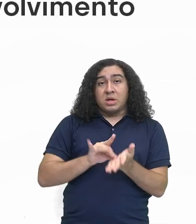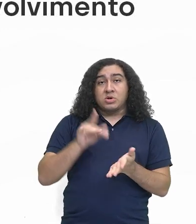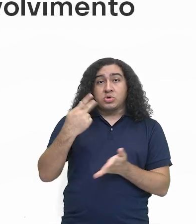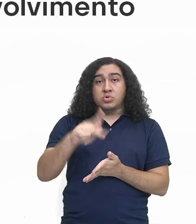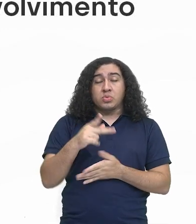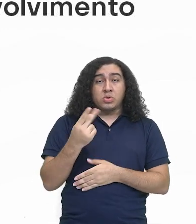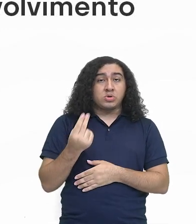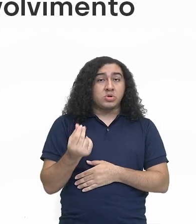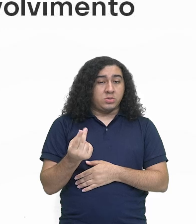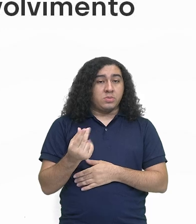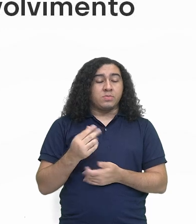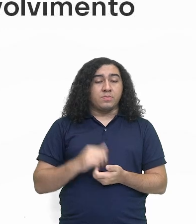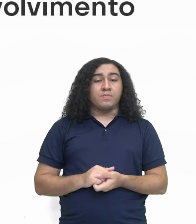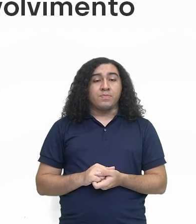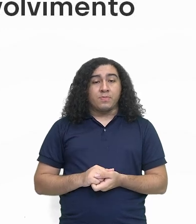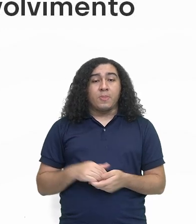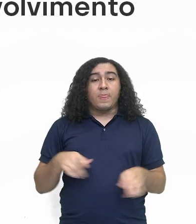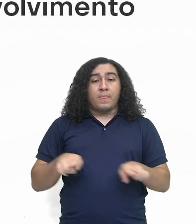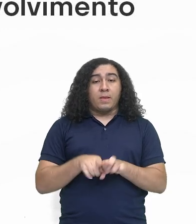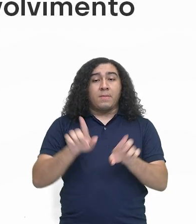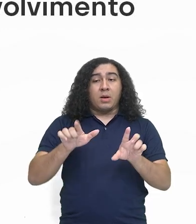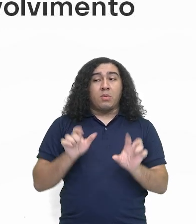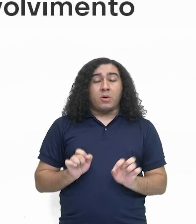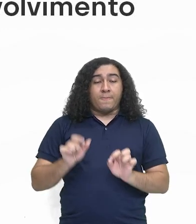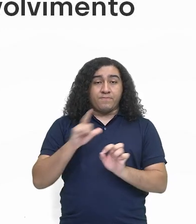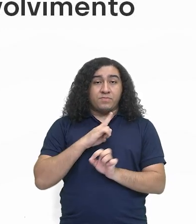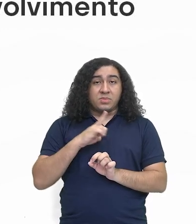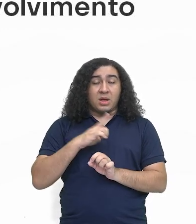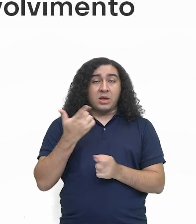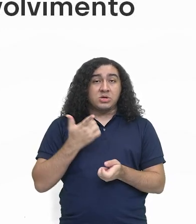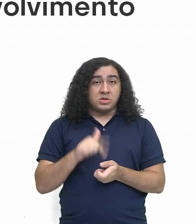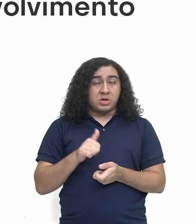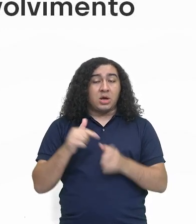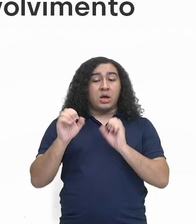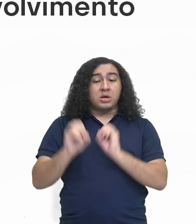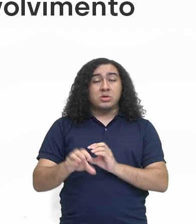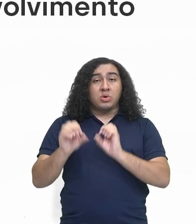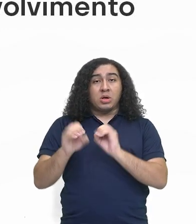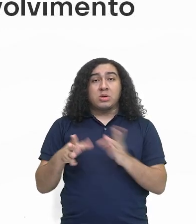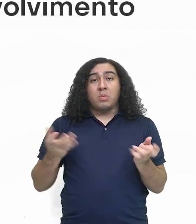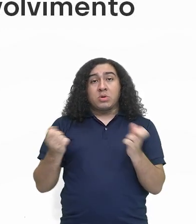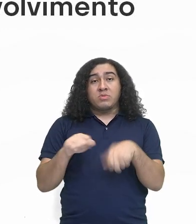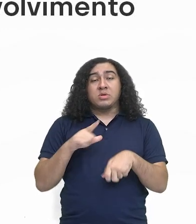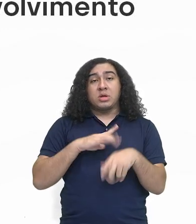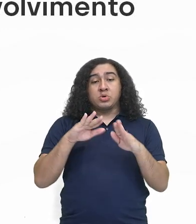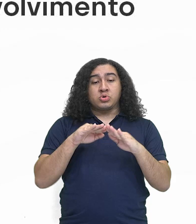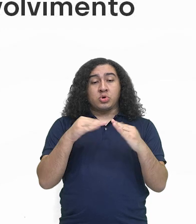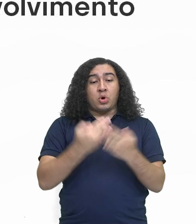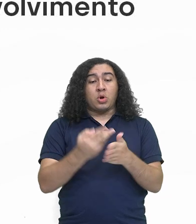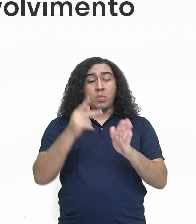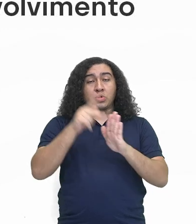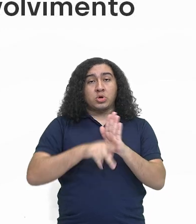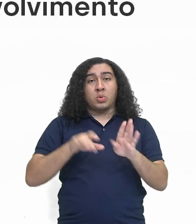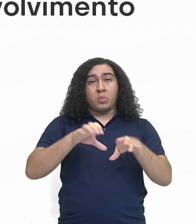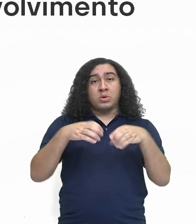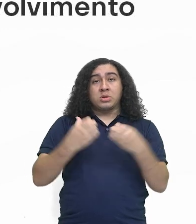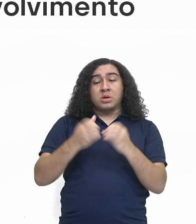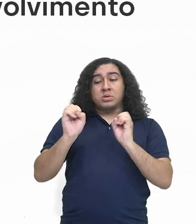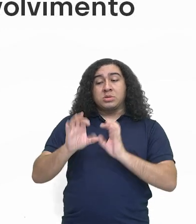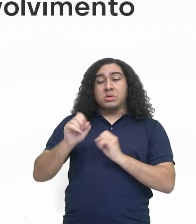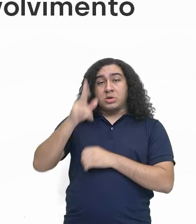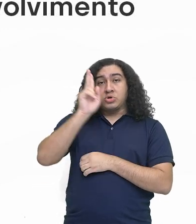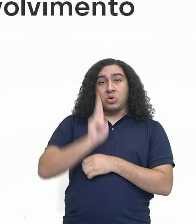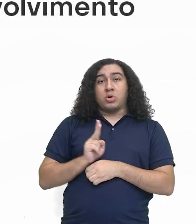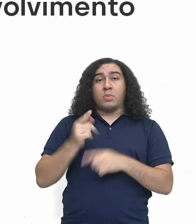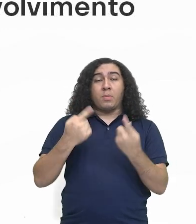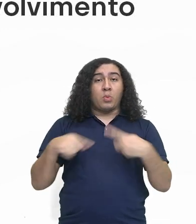sua renda. É uma ferramenta também educativa, utilizada em escolas e projetos comunitários para ensinar história, música